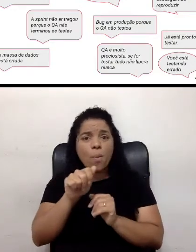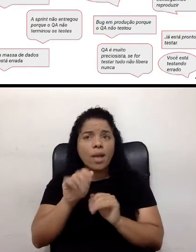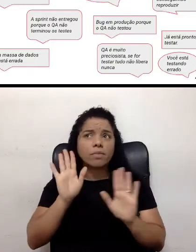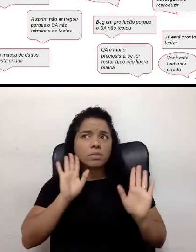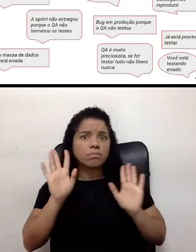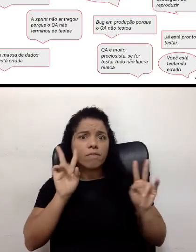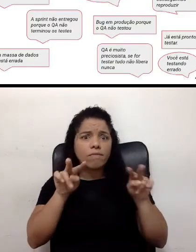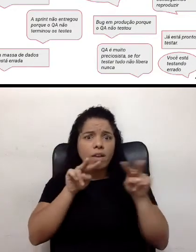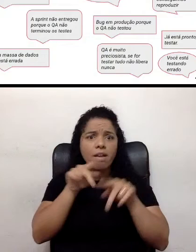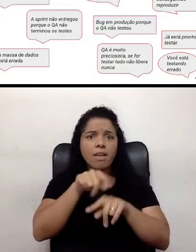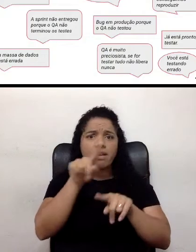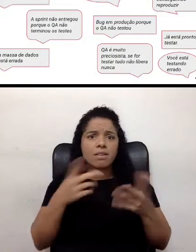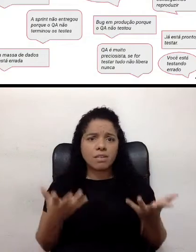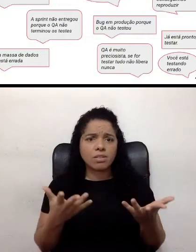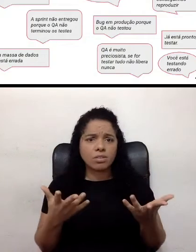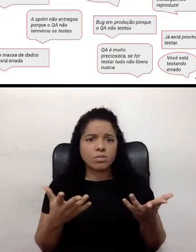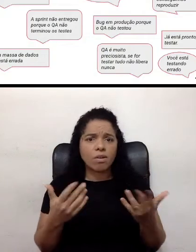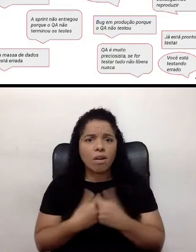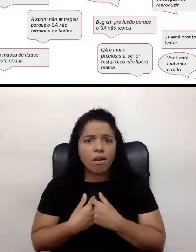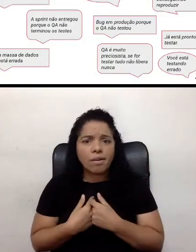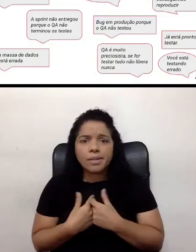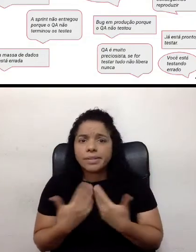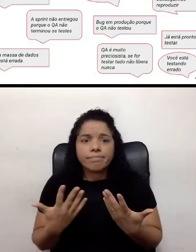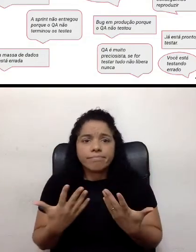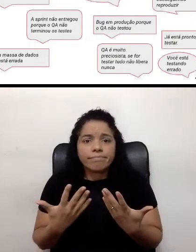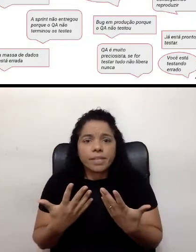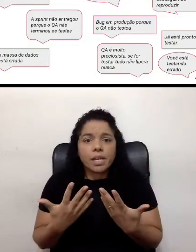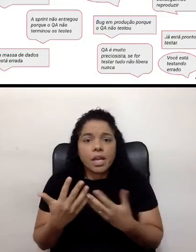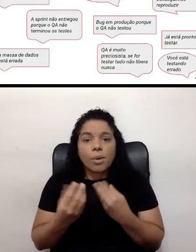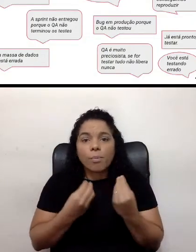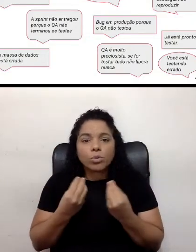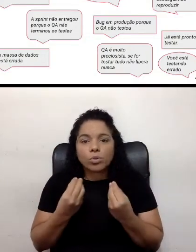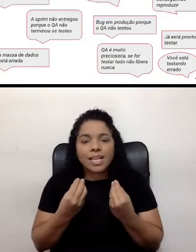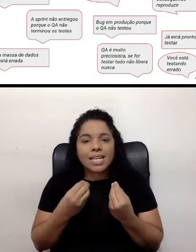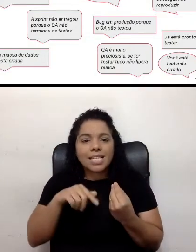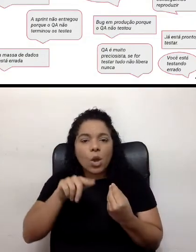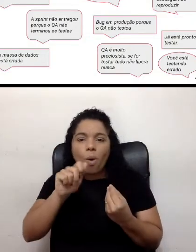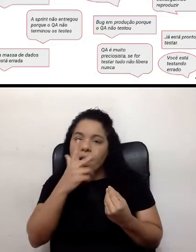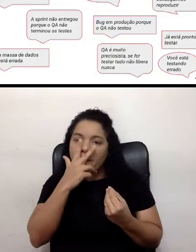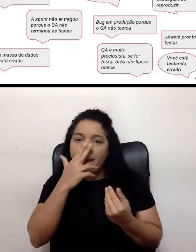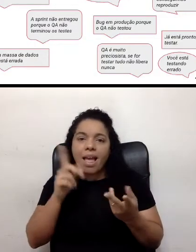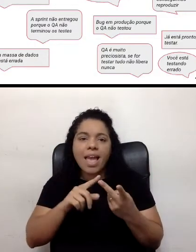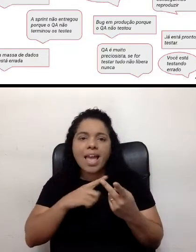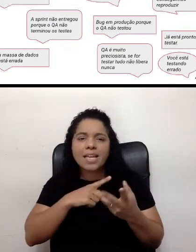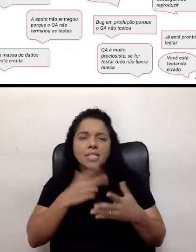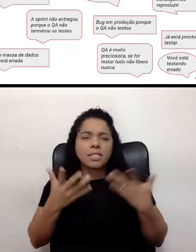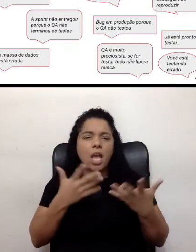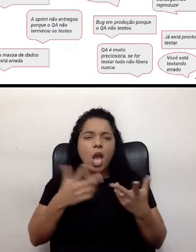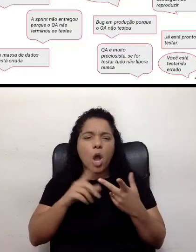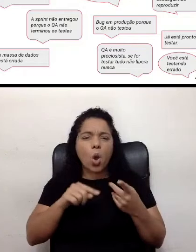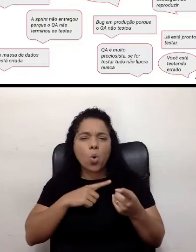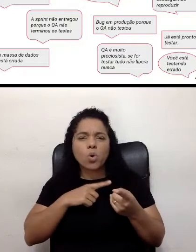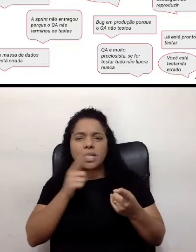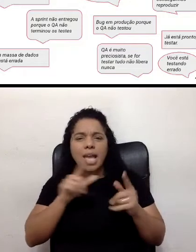isso, né? É muito do que o QA parece ser o vilão da história. É o Coringa